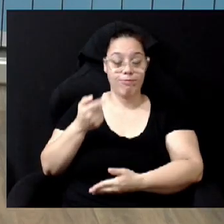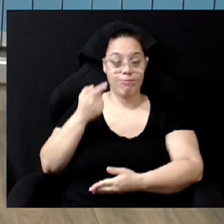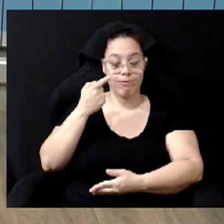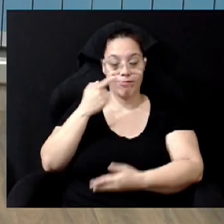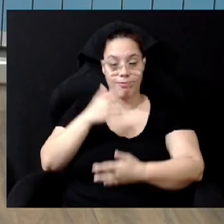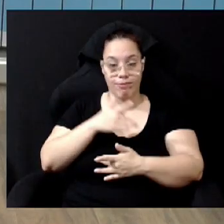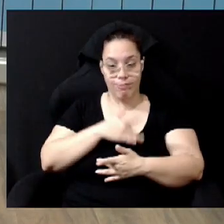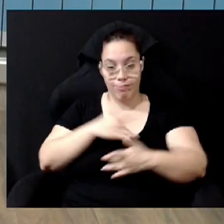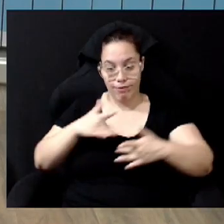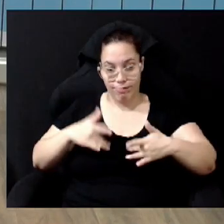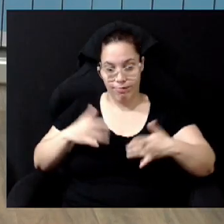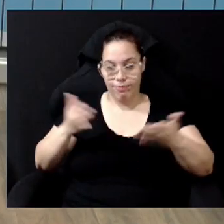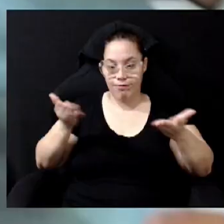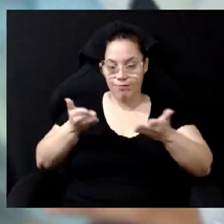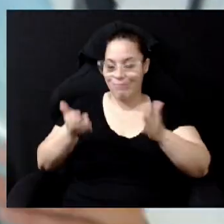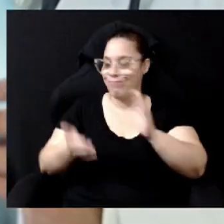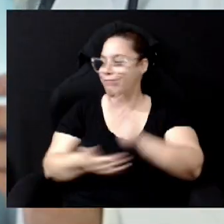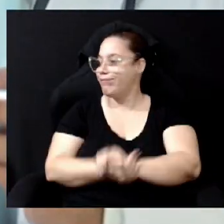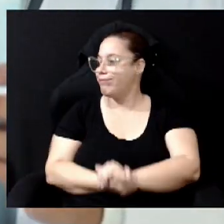Agora.